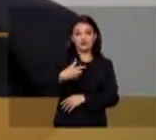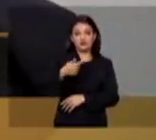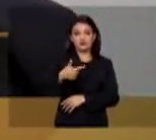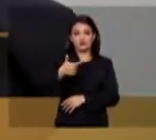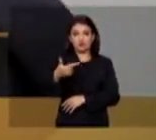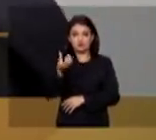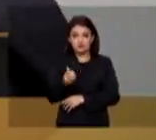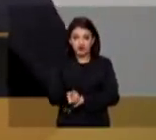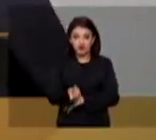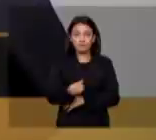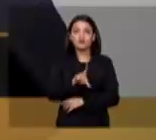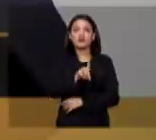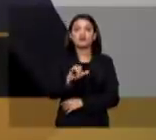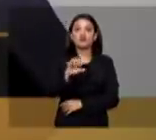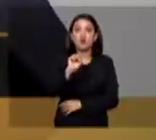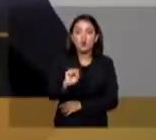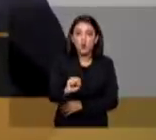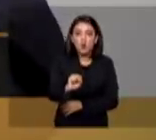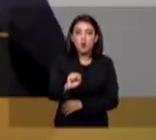193.726, em